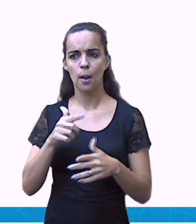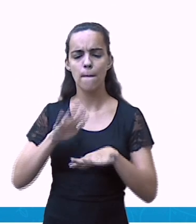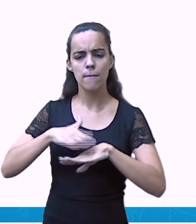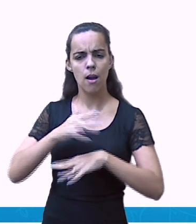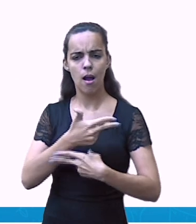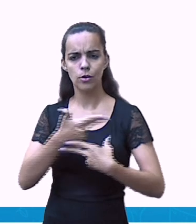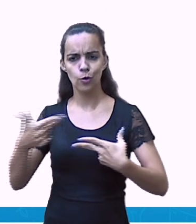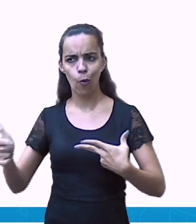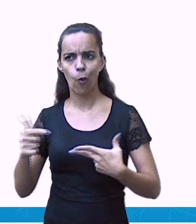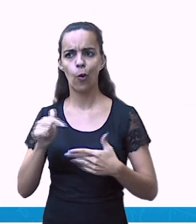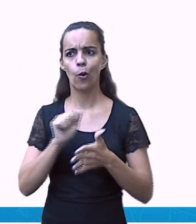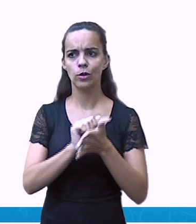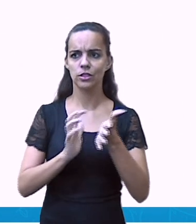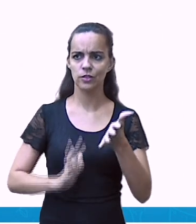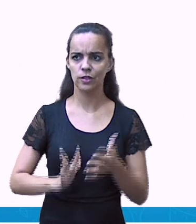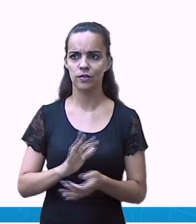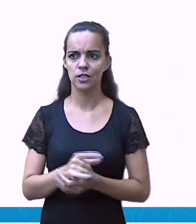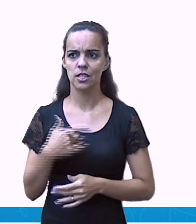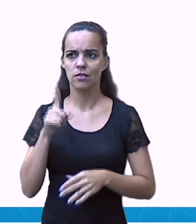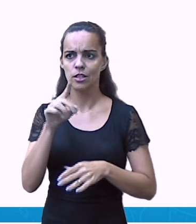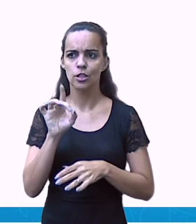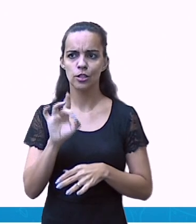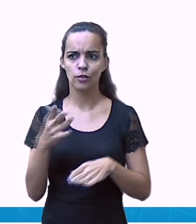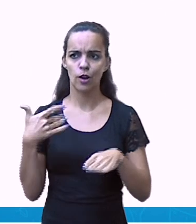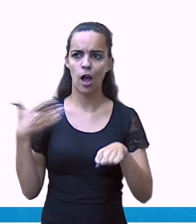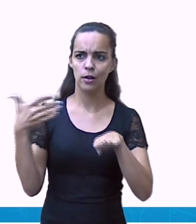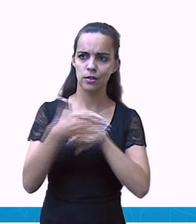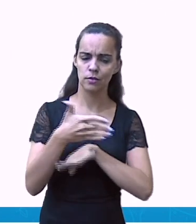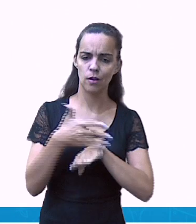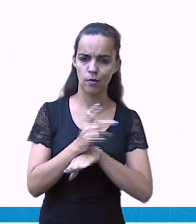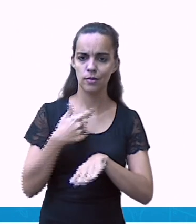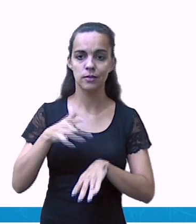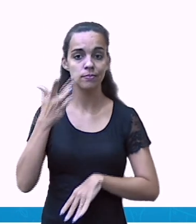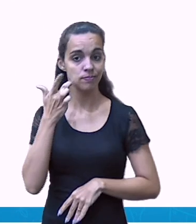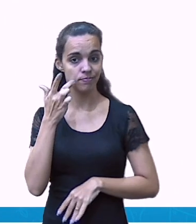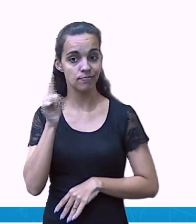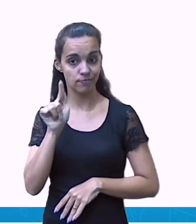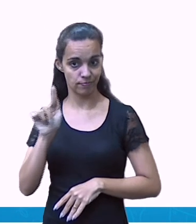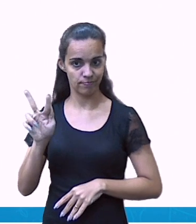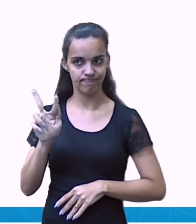mais atividades, é só você acessar a plataforma